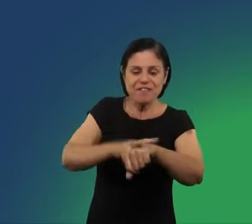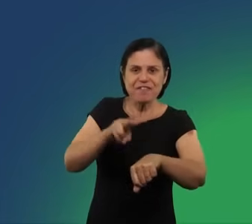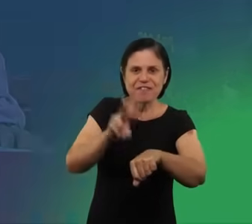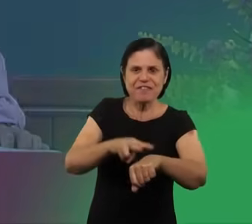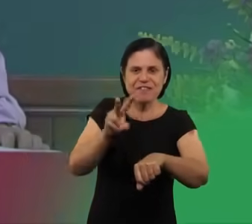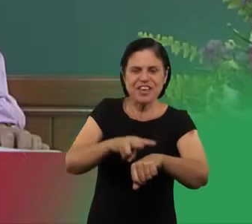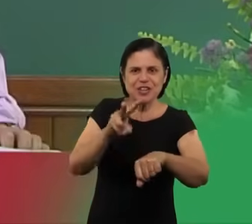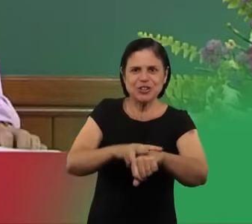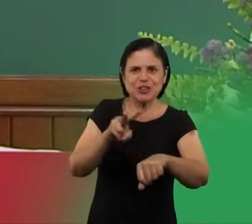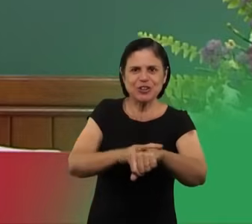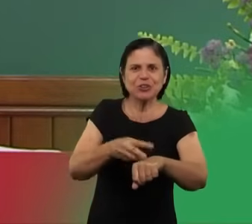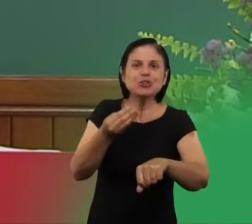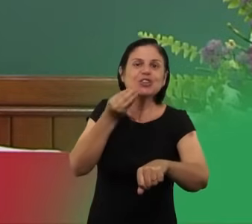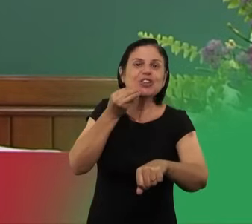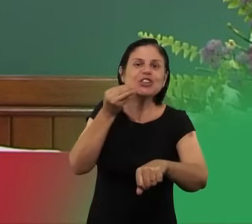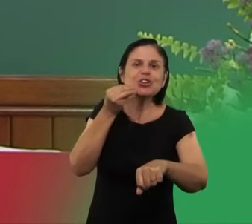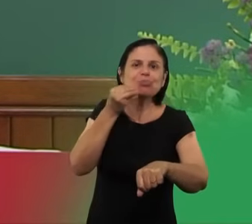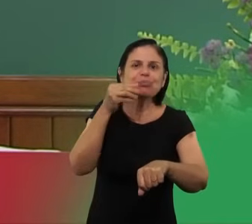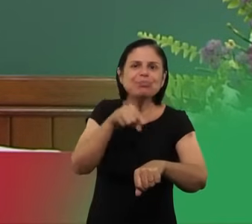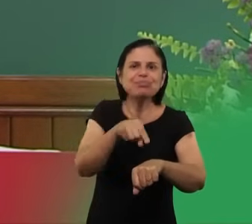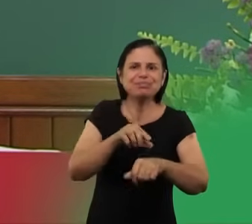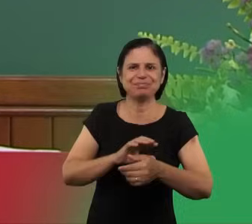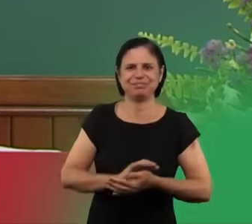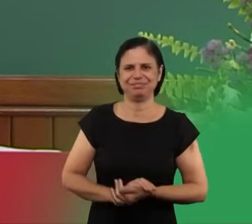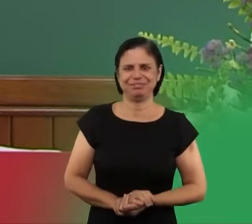Glória a Jesus.